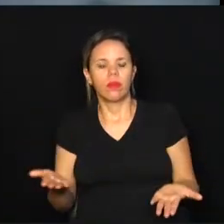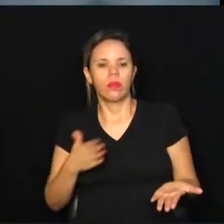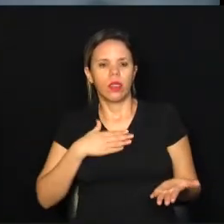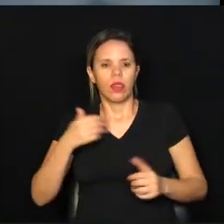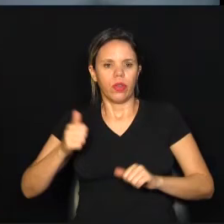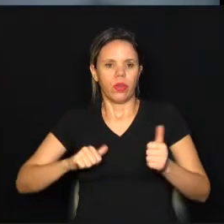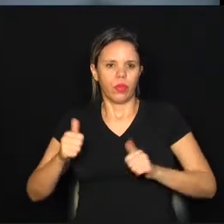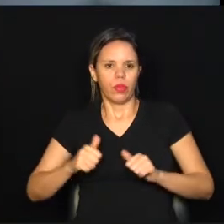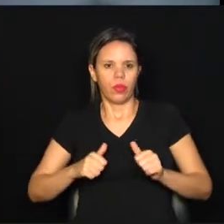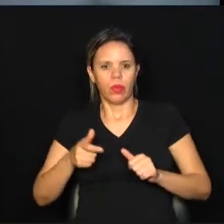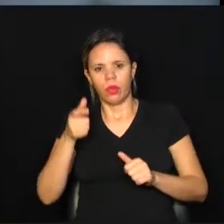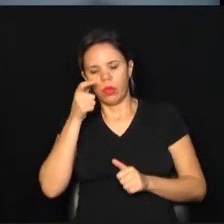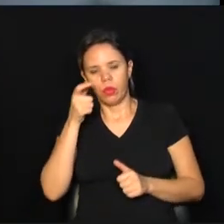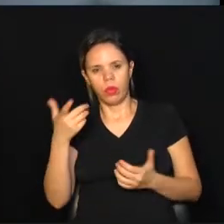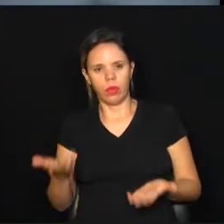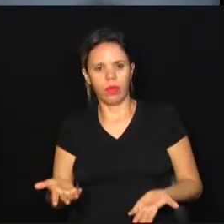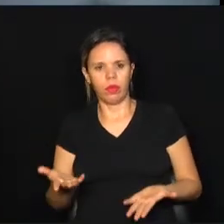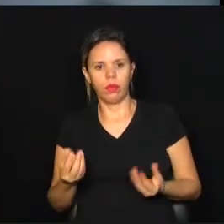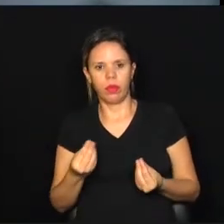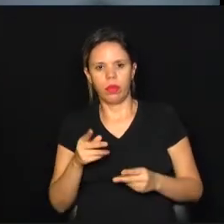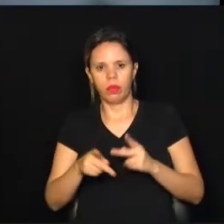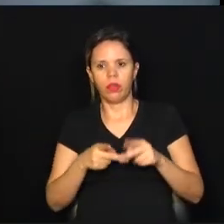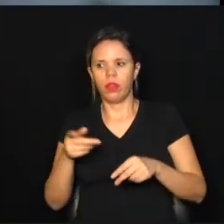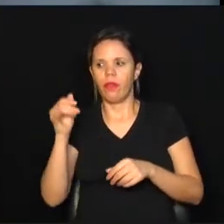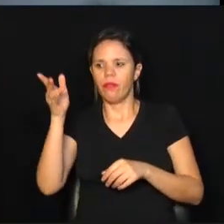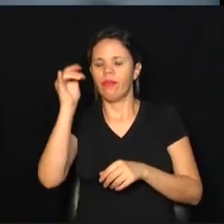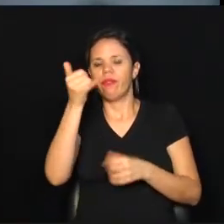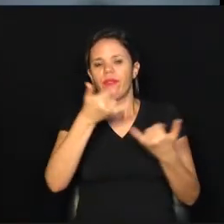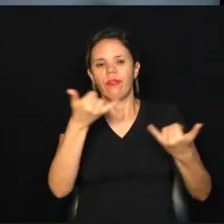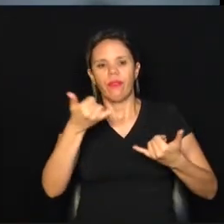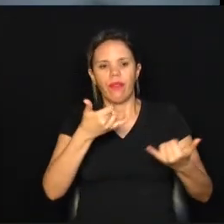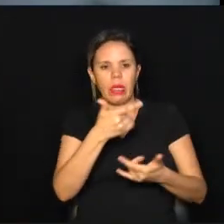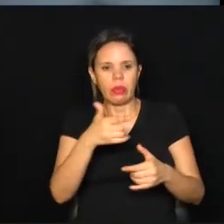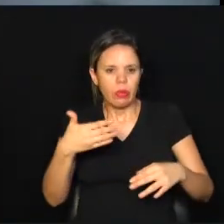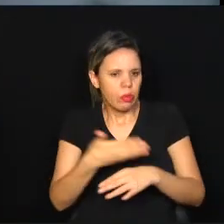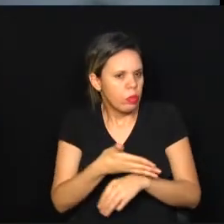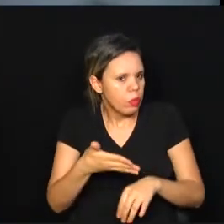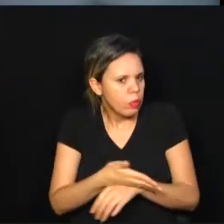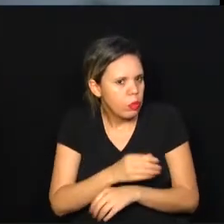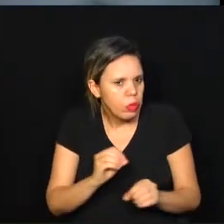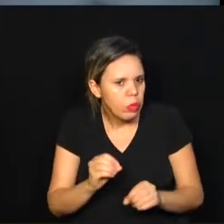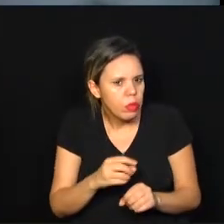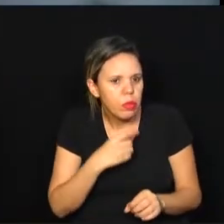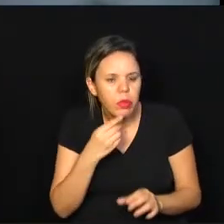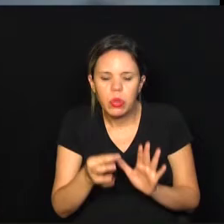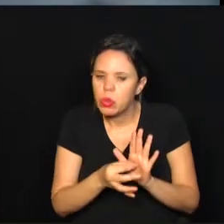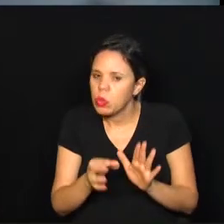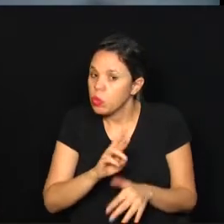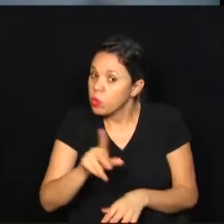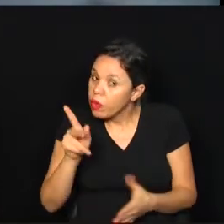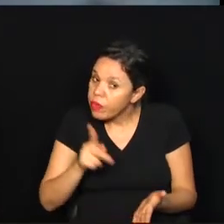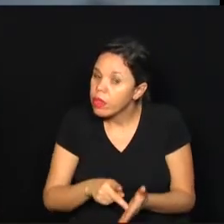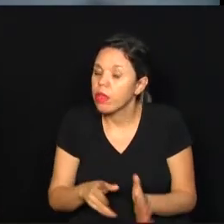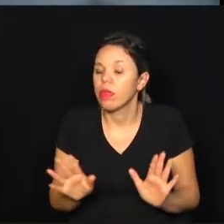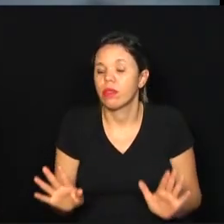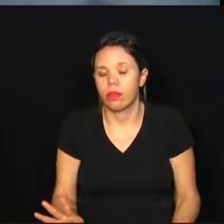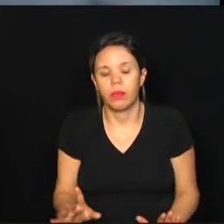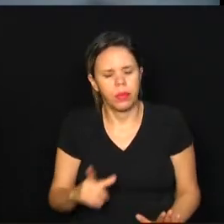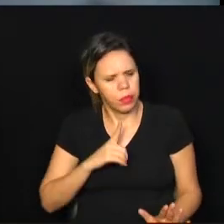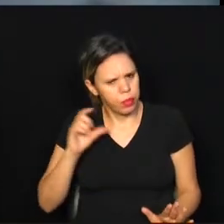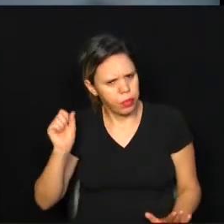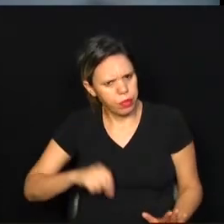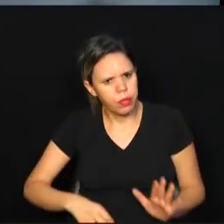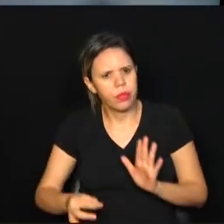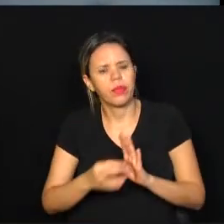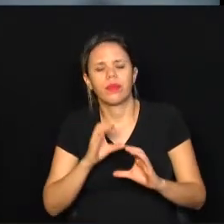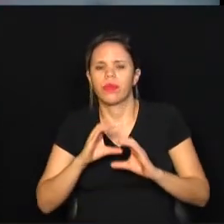avaliação? Eu escuto muito por aí falando assim, não teve participação. Isso não é verdade, né? Então, assim, teve sim canais